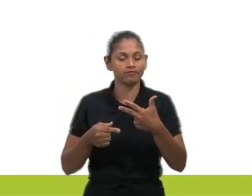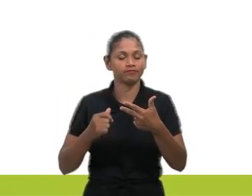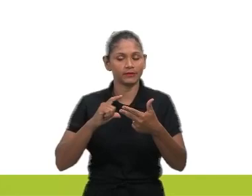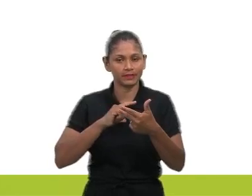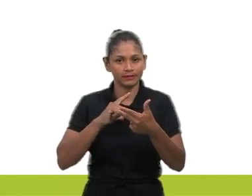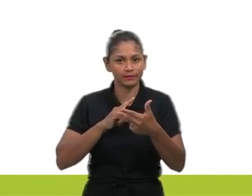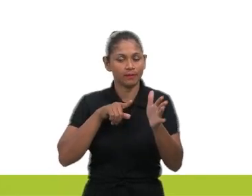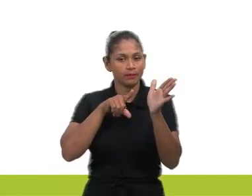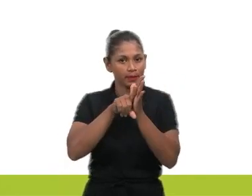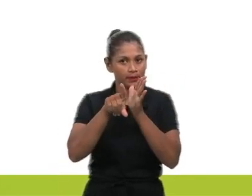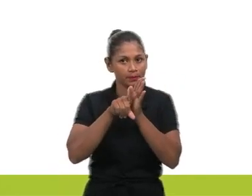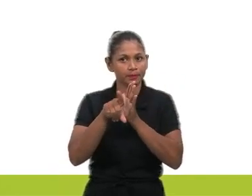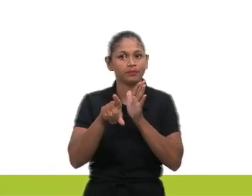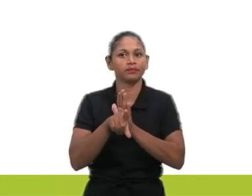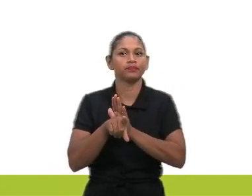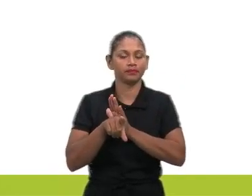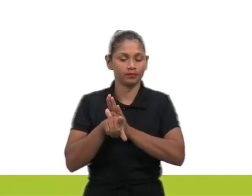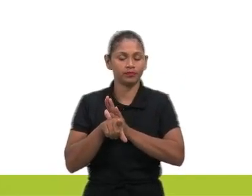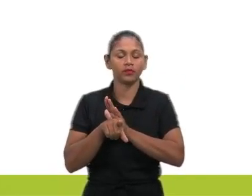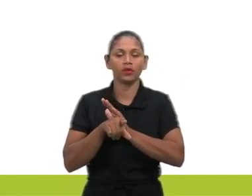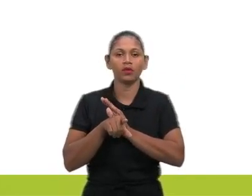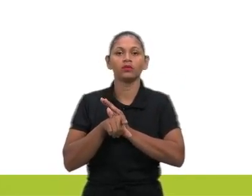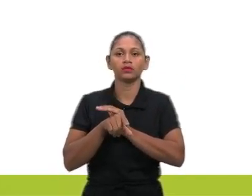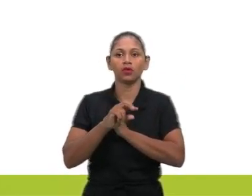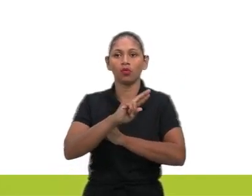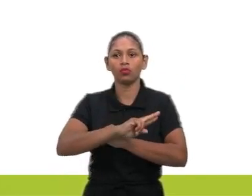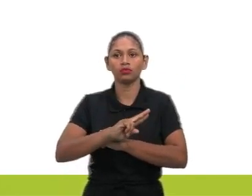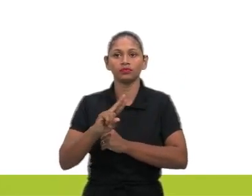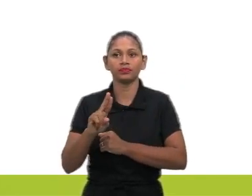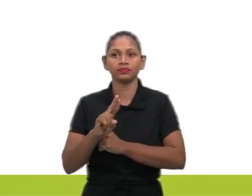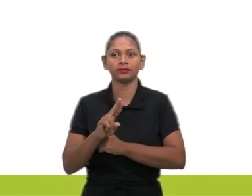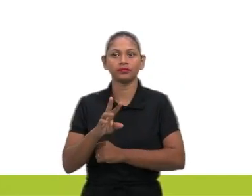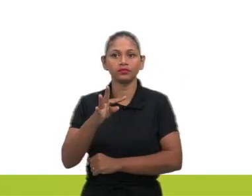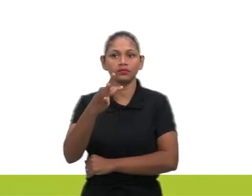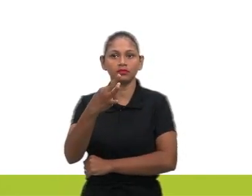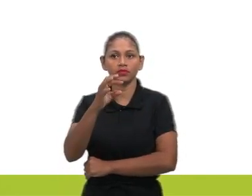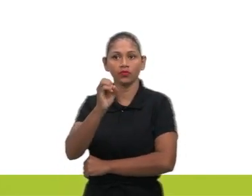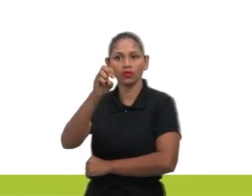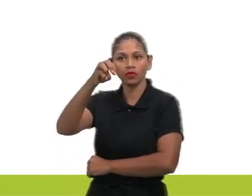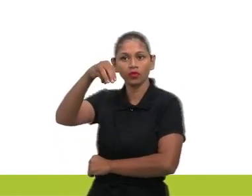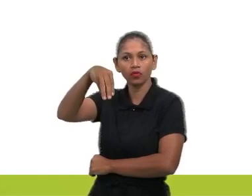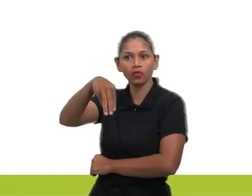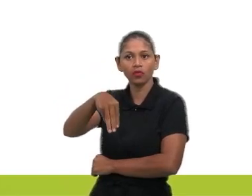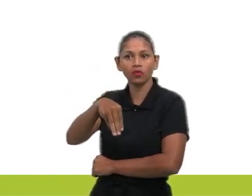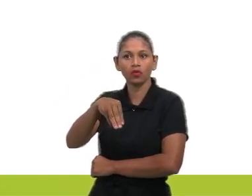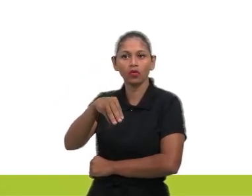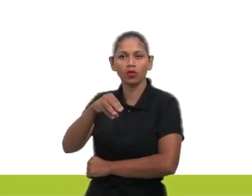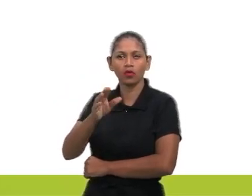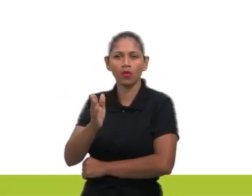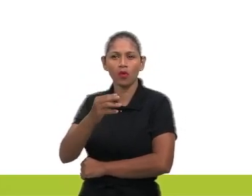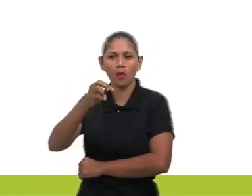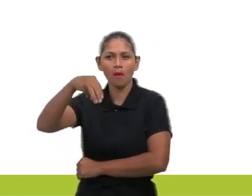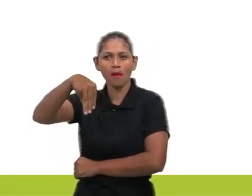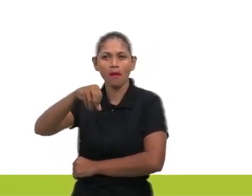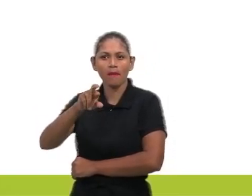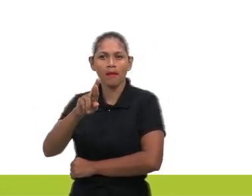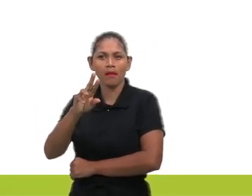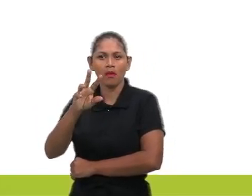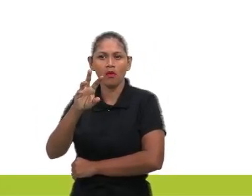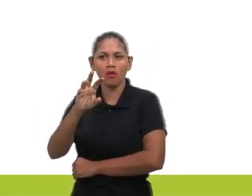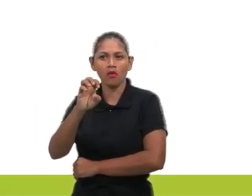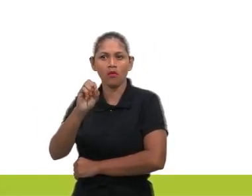livros Harry Potter um anagrama do nome do personagem. Tom Marvolo Riddle gerou